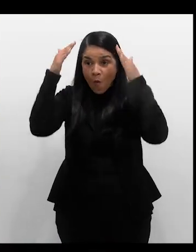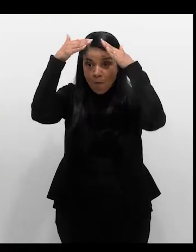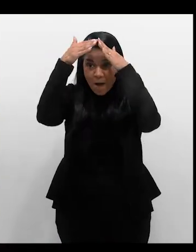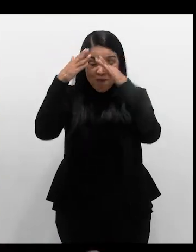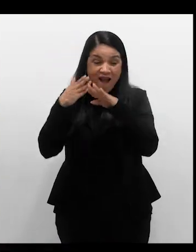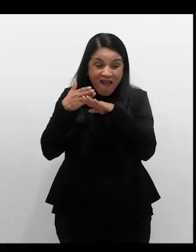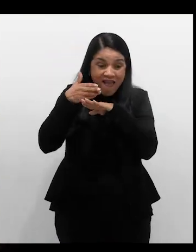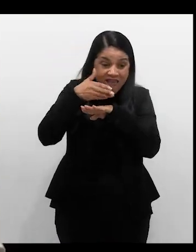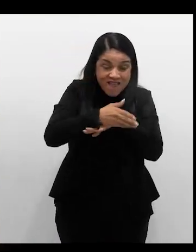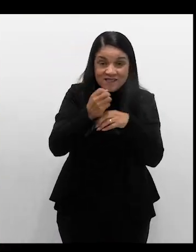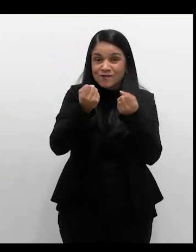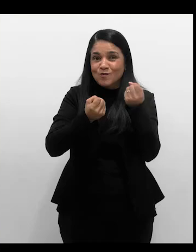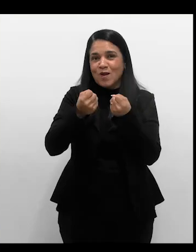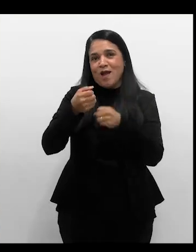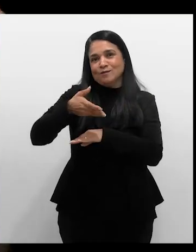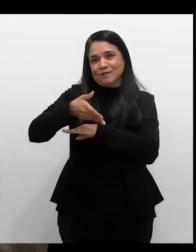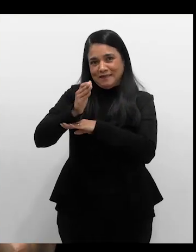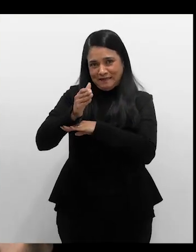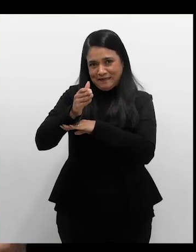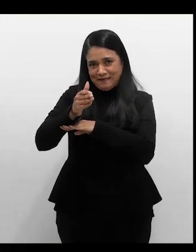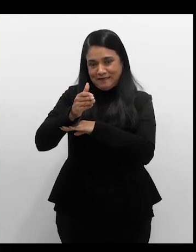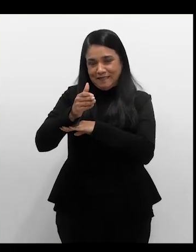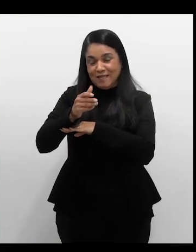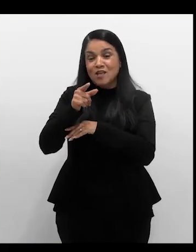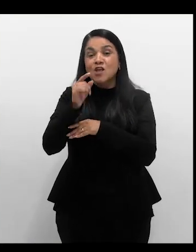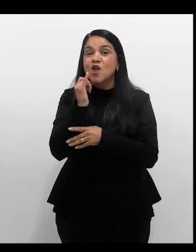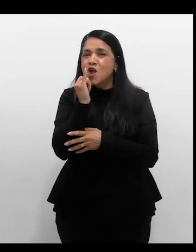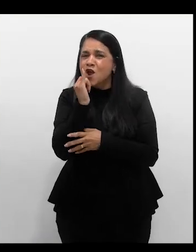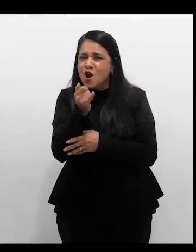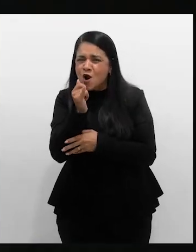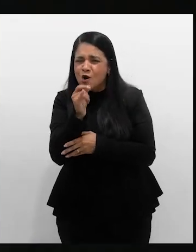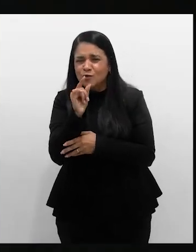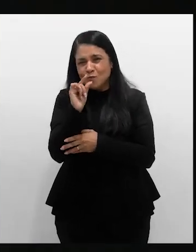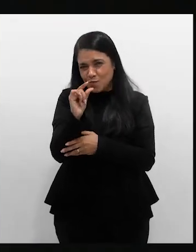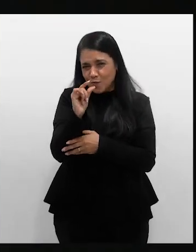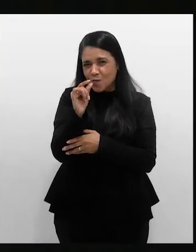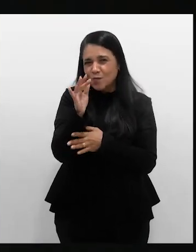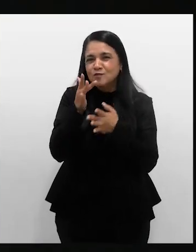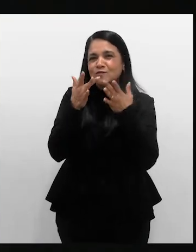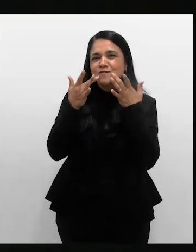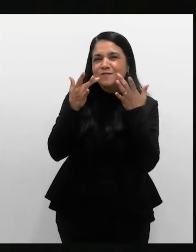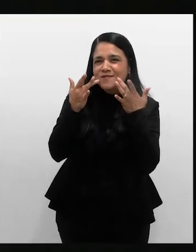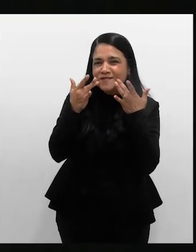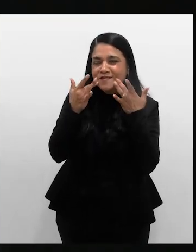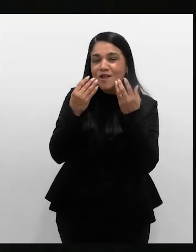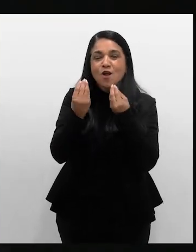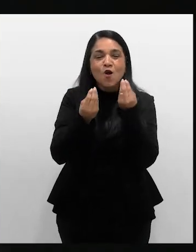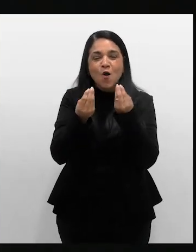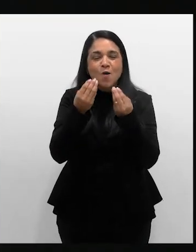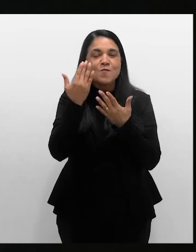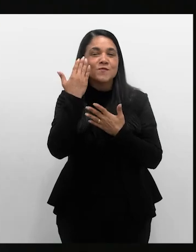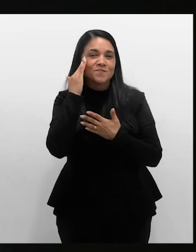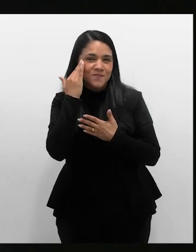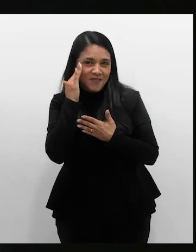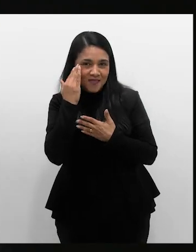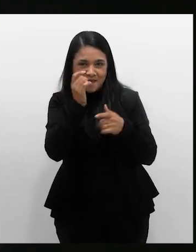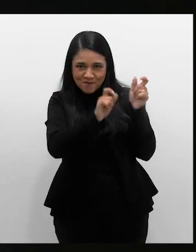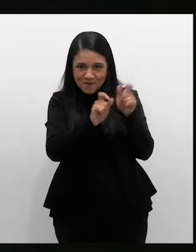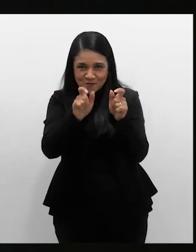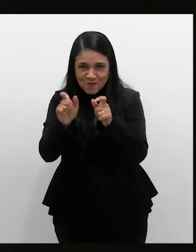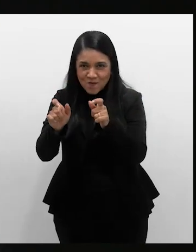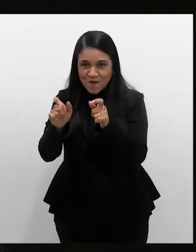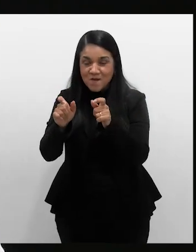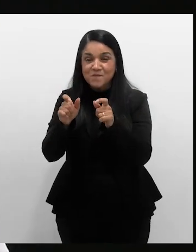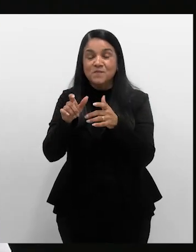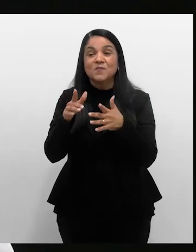carro dele, né? Agora, ele é que está cansado isso, agora conta aí um pouquinho do espetáculo para o pessoal entender o que o seu